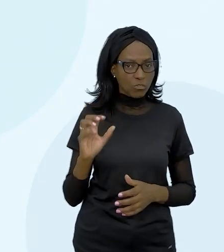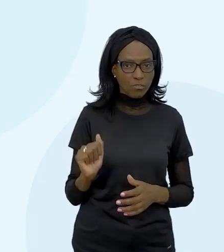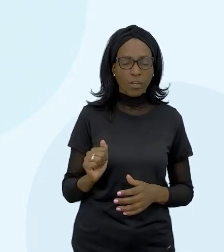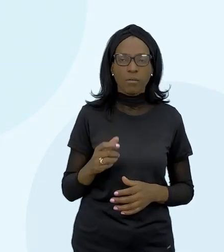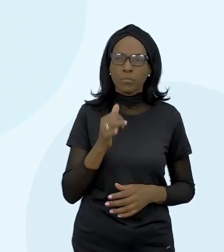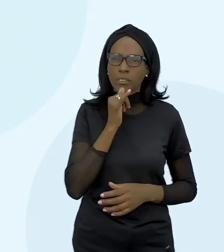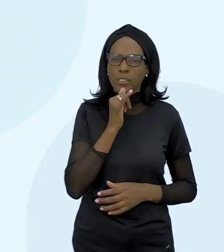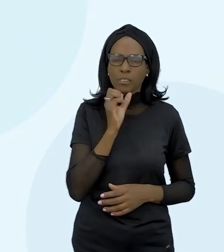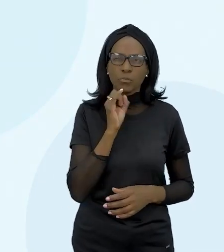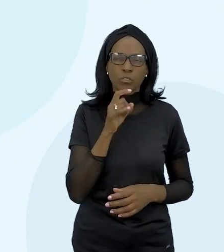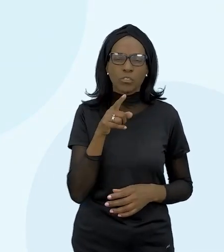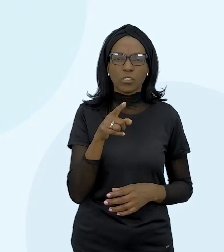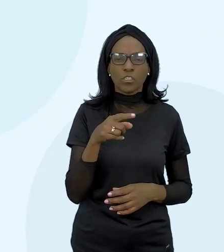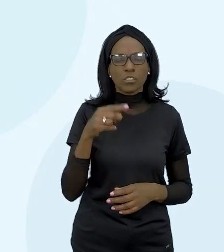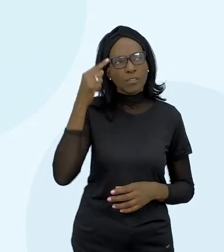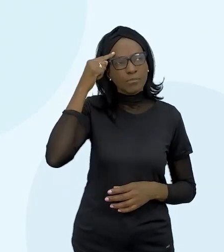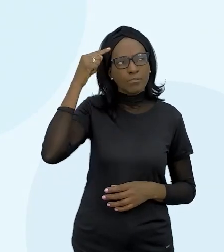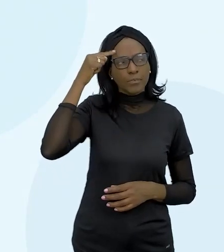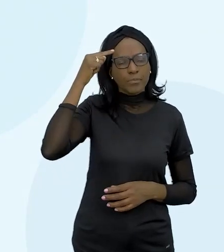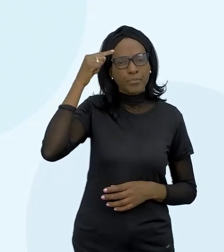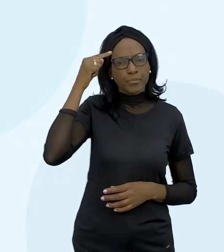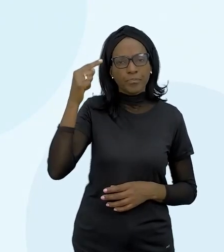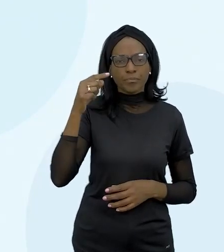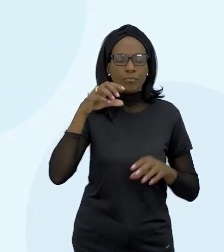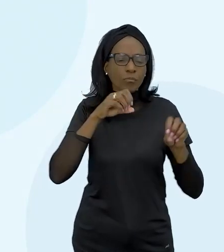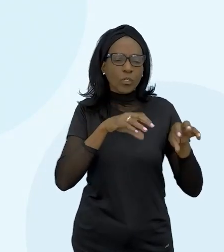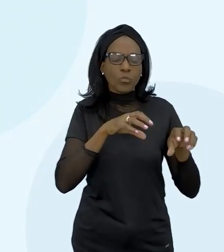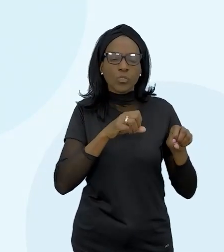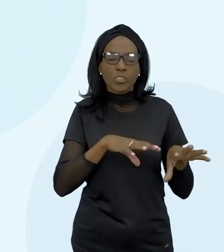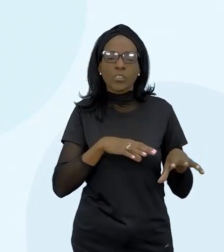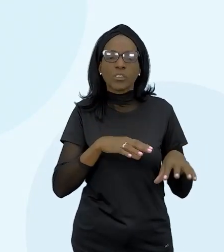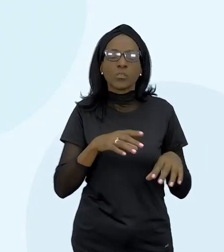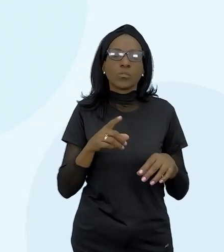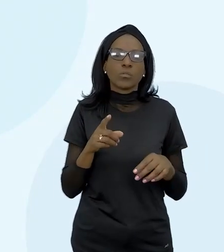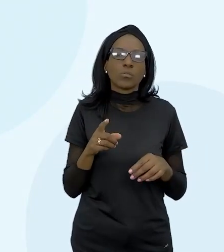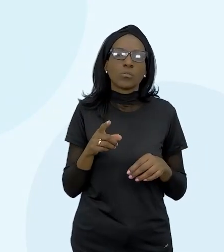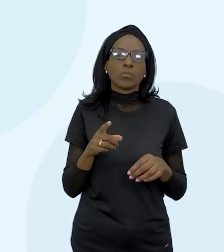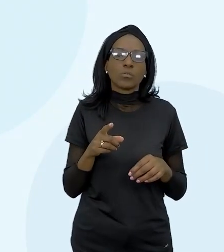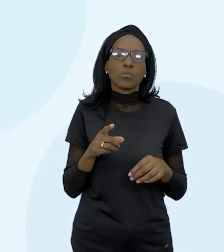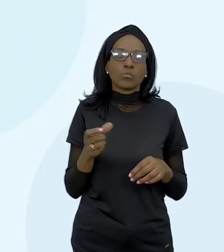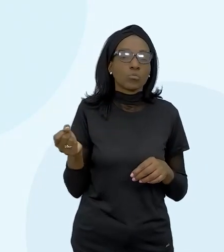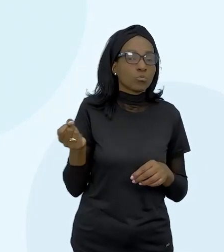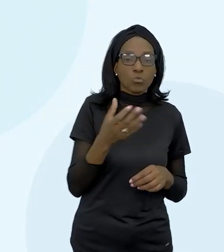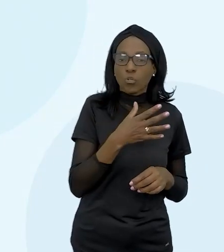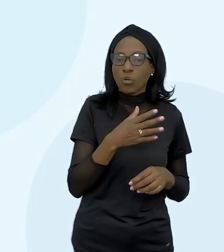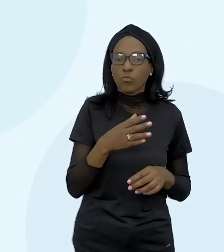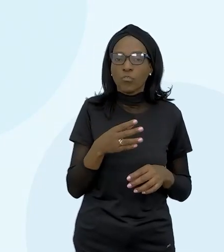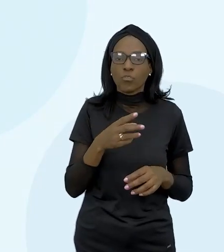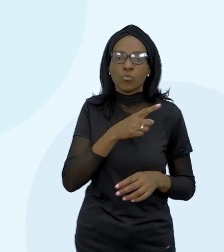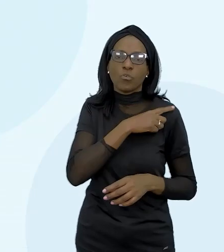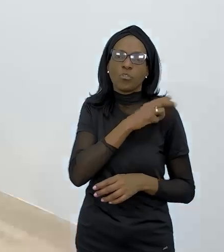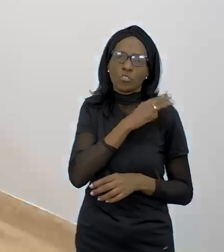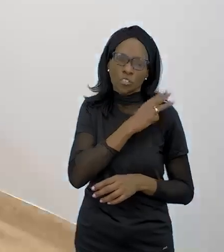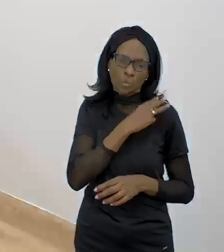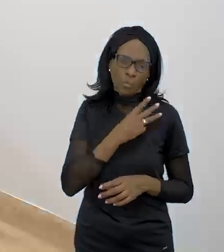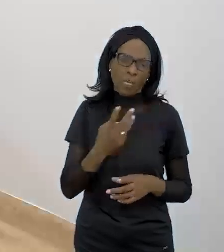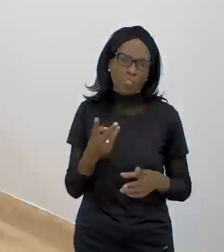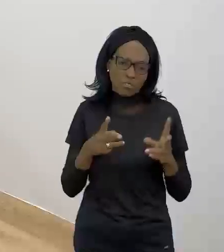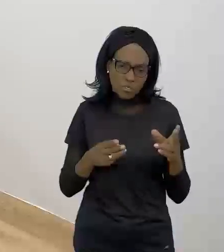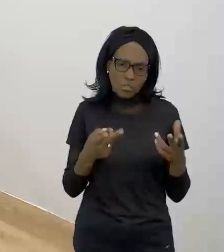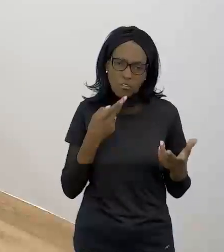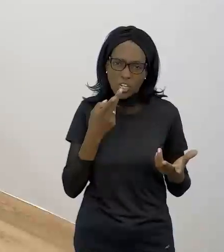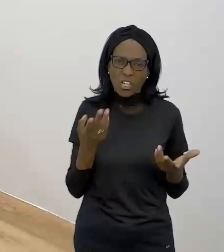né, se vocês forem pensar em ensino do novo ensino médio, que a gente está chamando